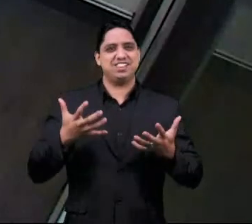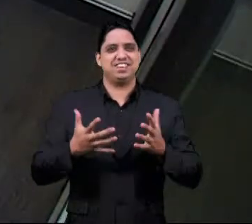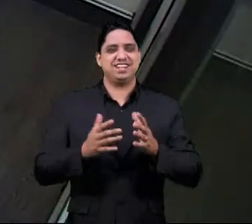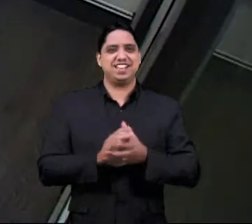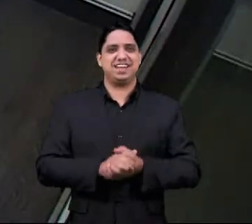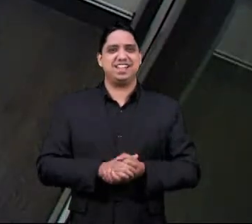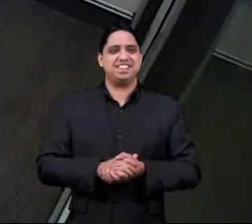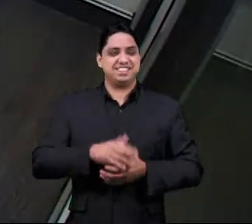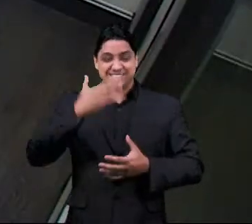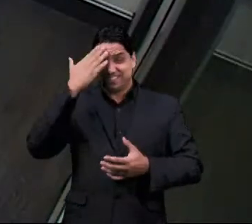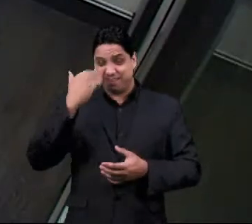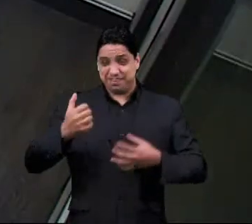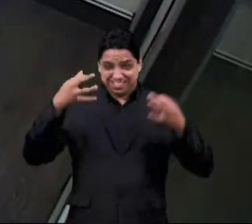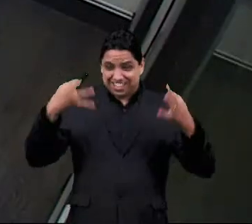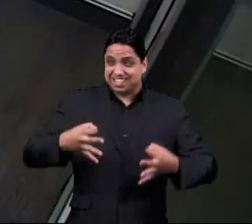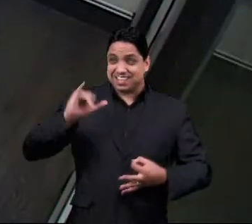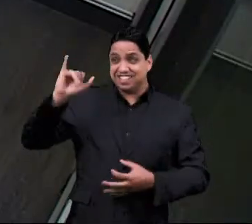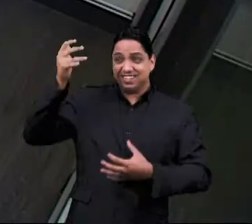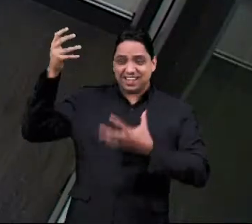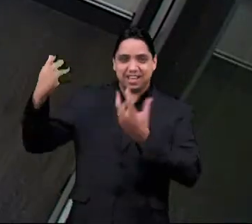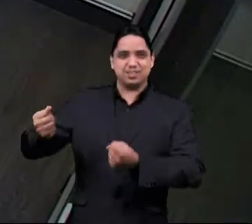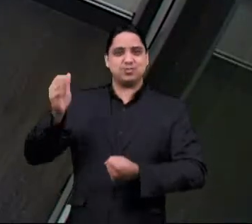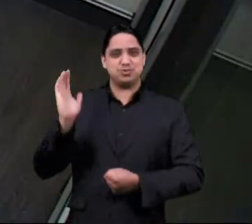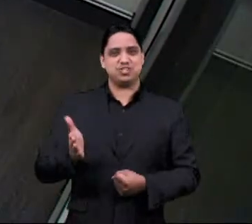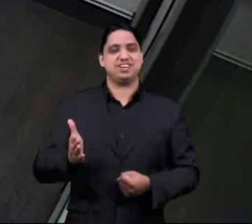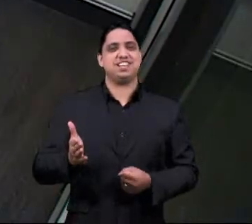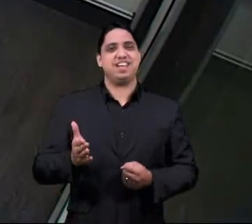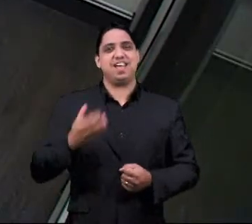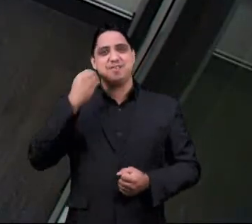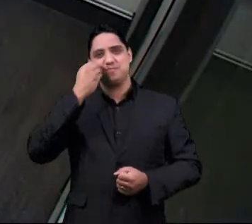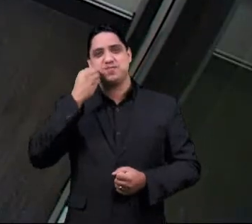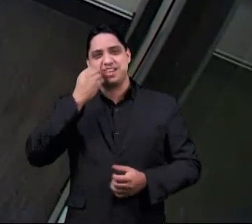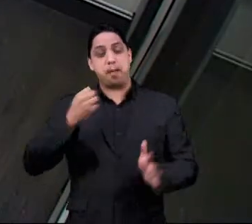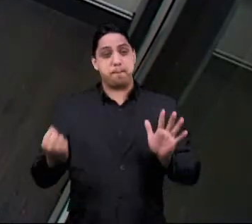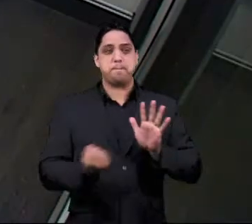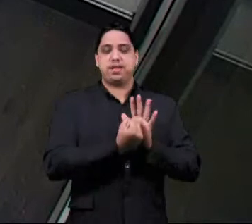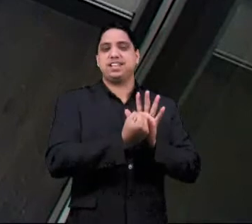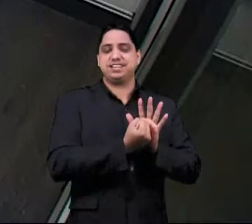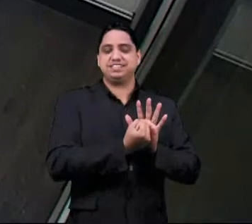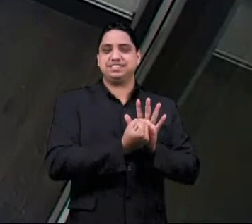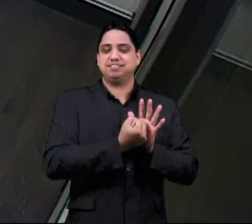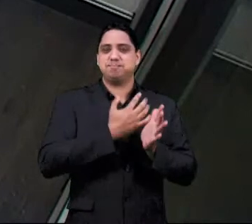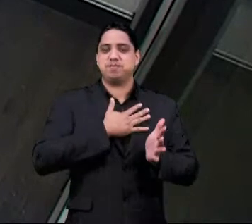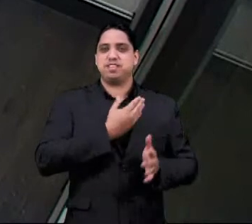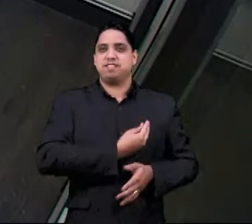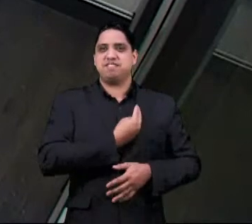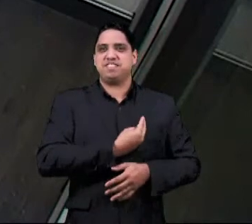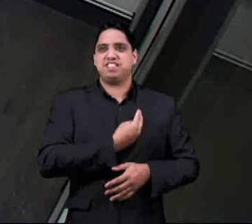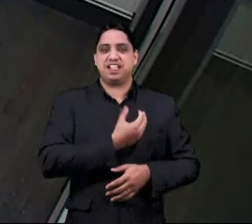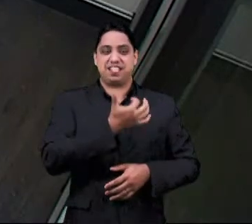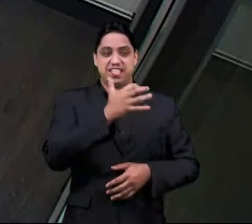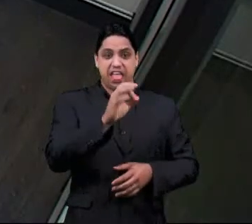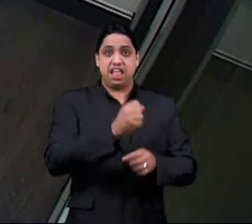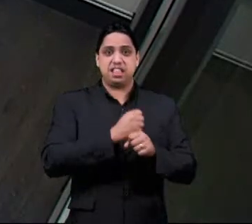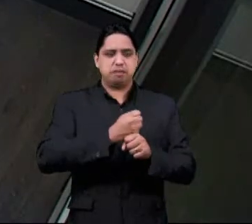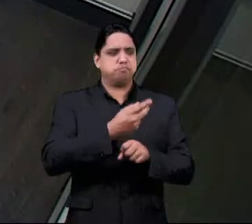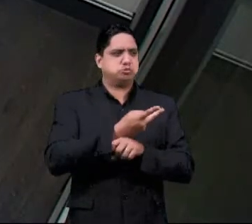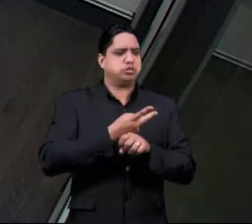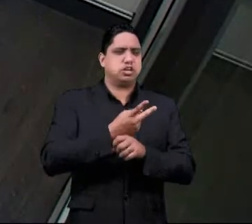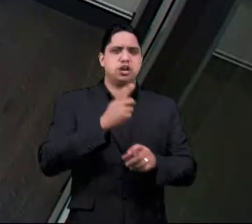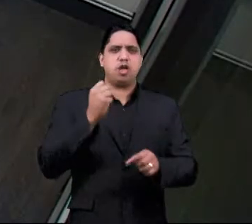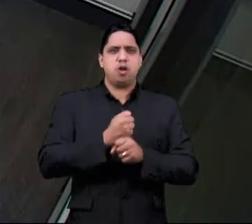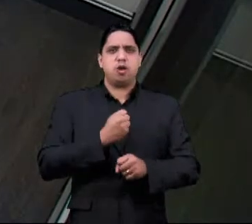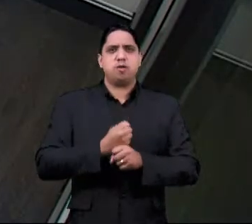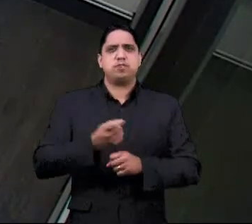aceitou mesmo, né? Então, foi uma experiência muito marcante, né? Foi exatamente 10 anos procurando a obra e